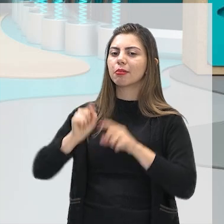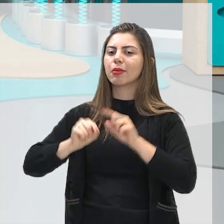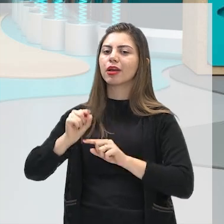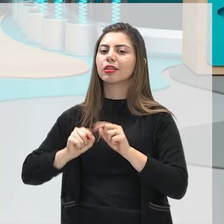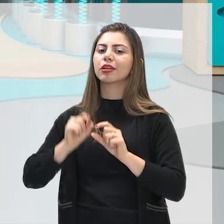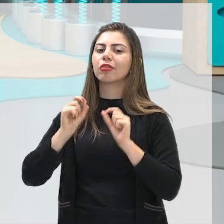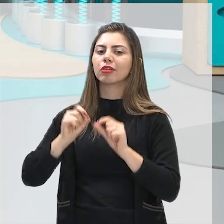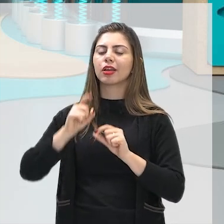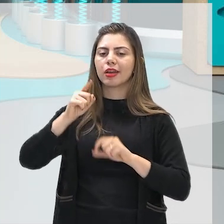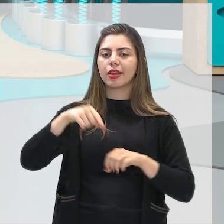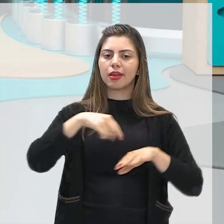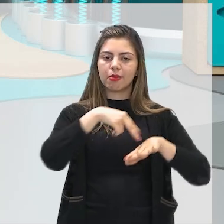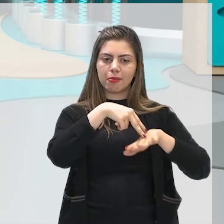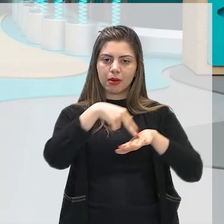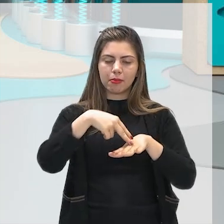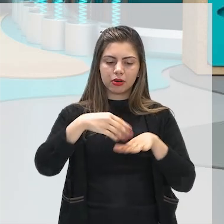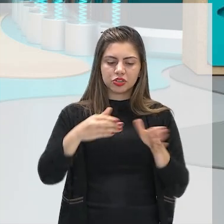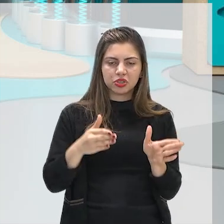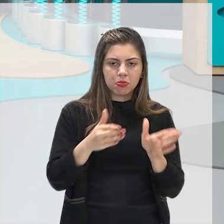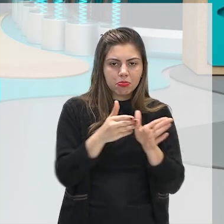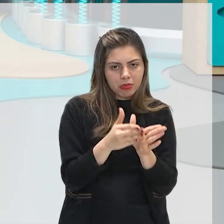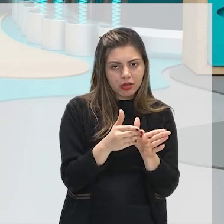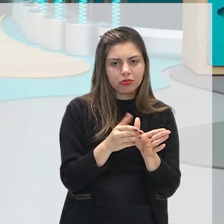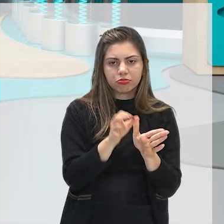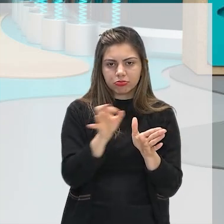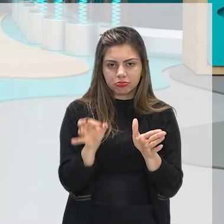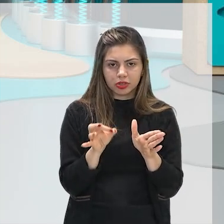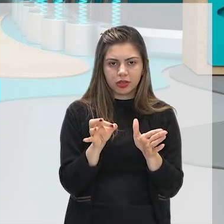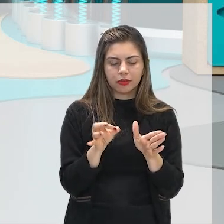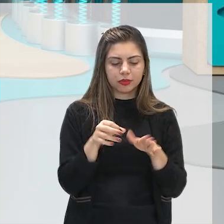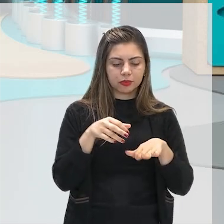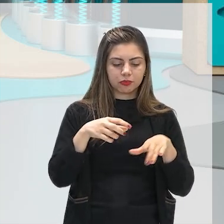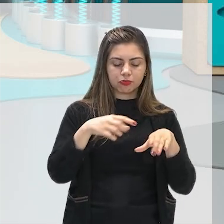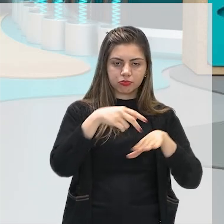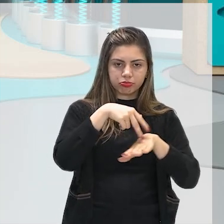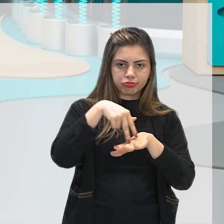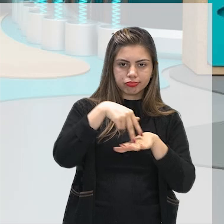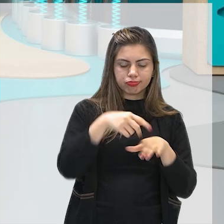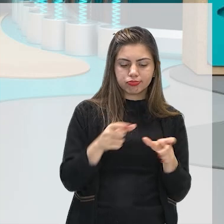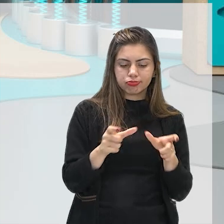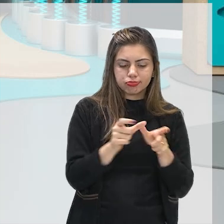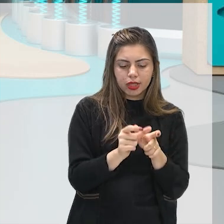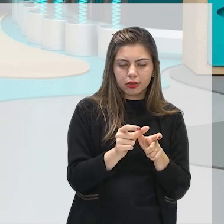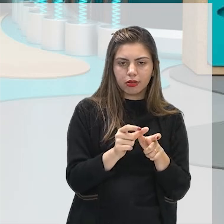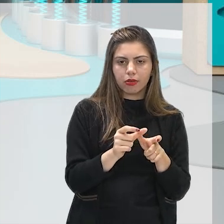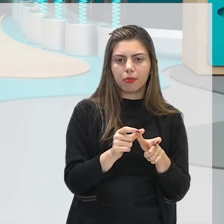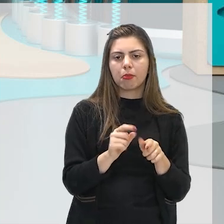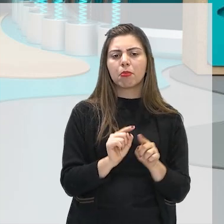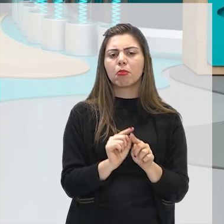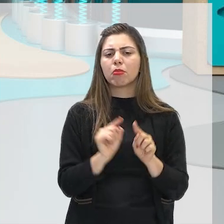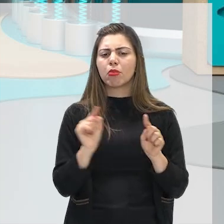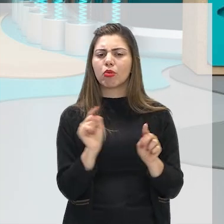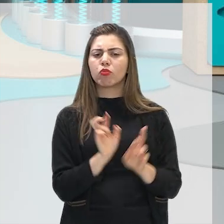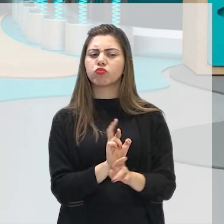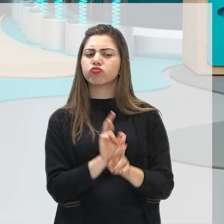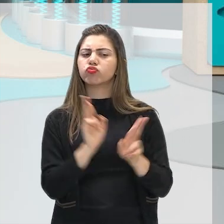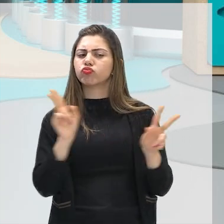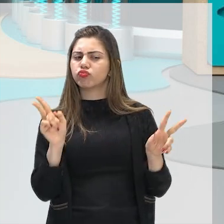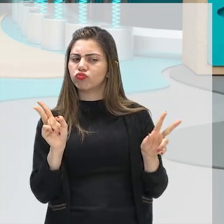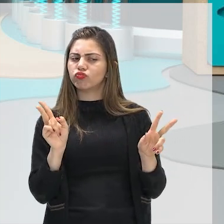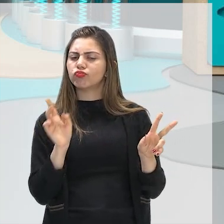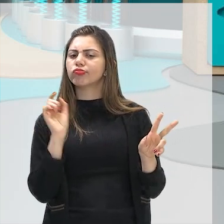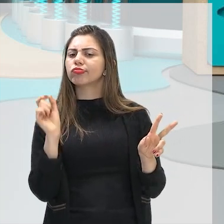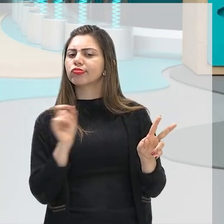temos uma prancha que é bem menor do que o stand-up paddle, né? Só que essa prancha tem algo diferenciado